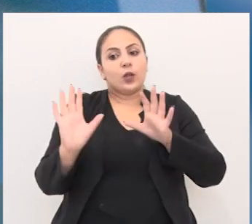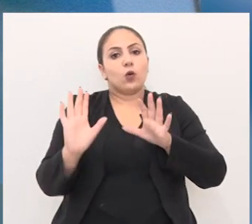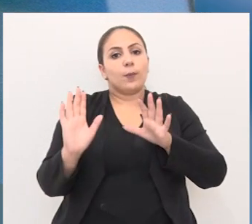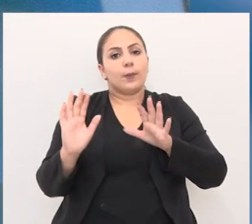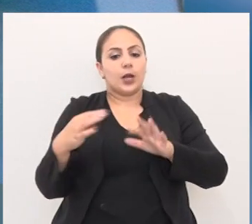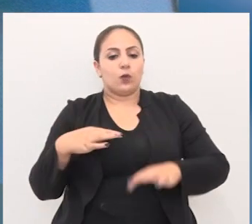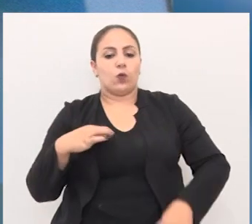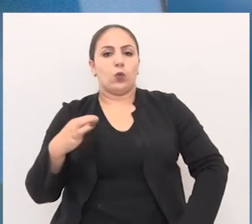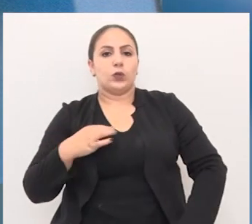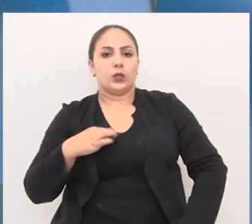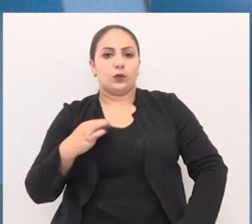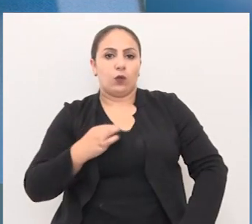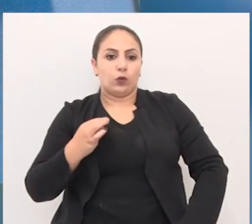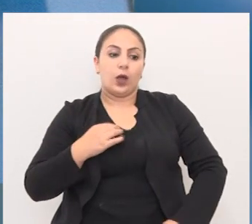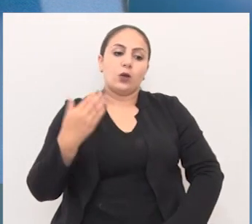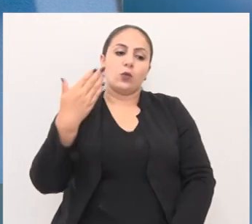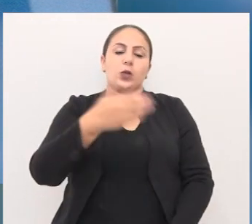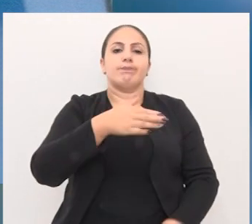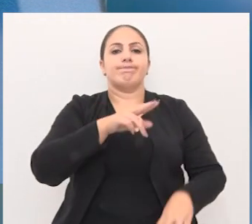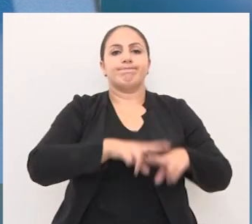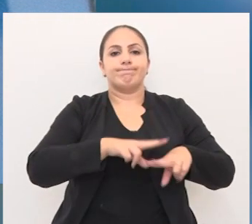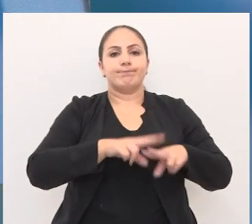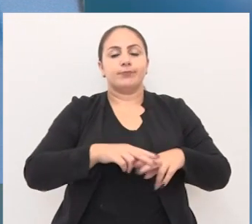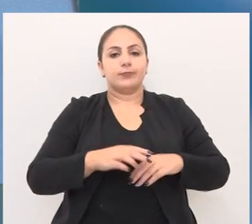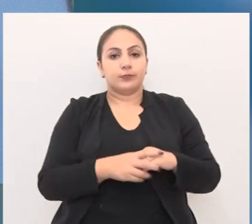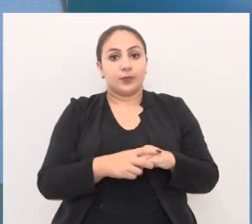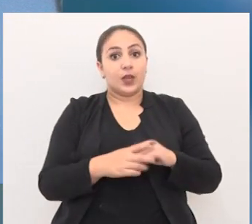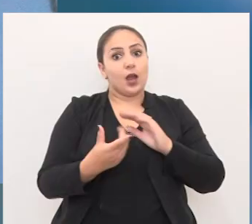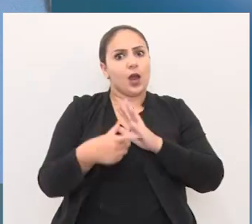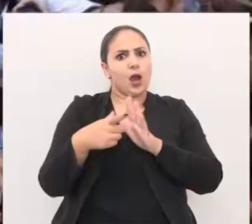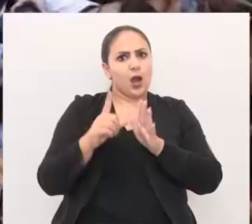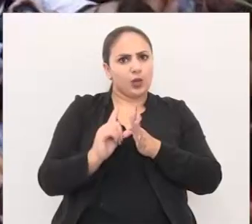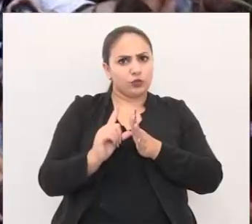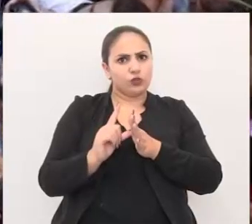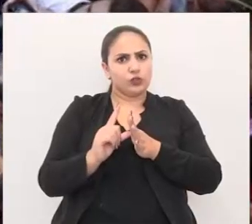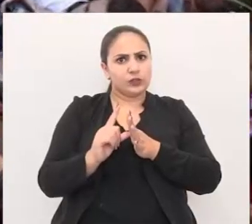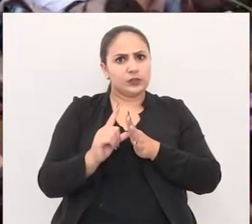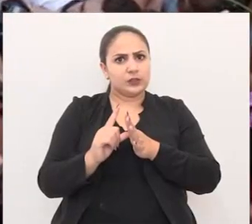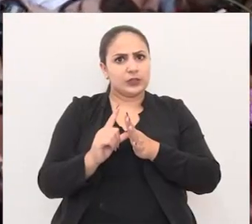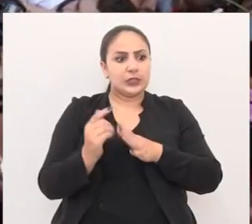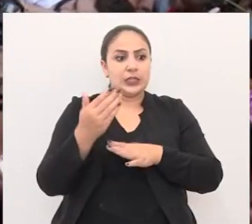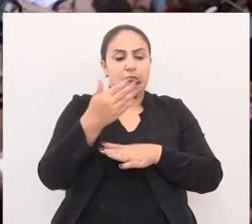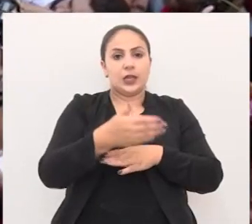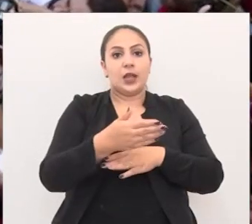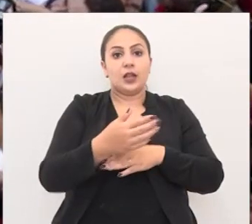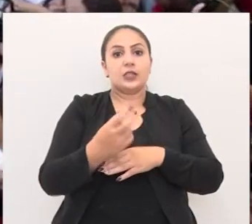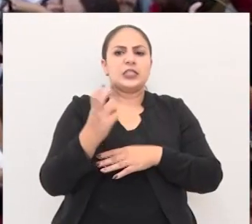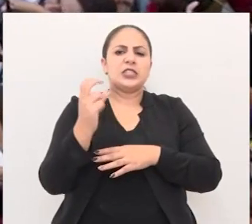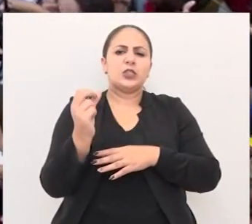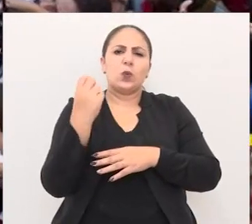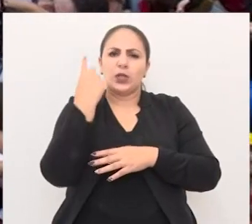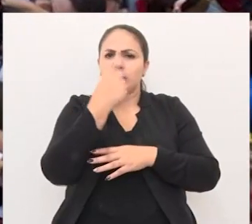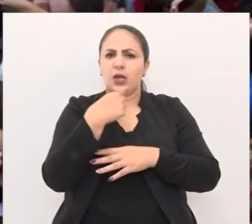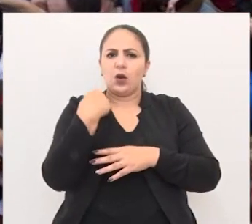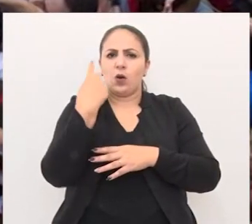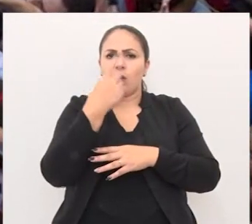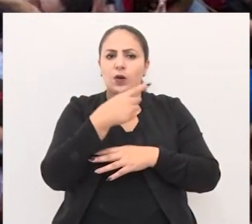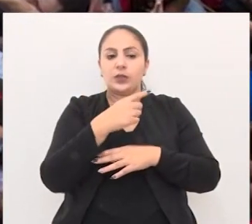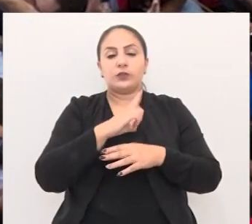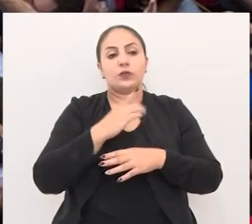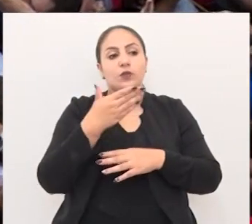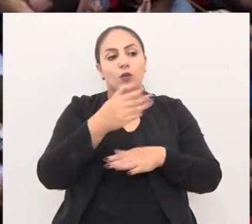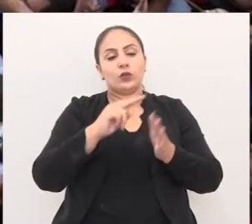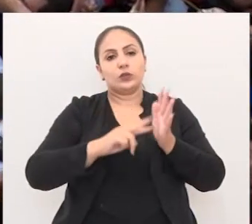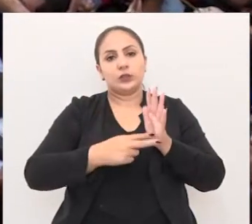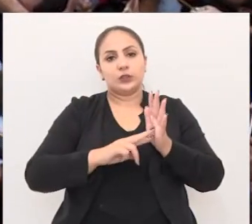antes de se entregar, o líder petista passou cerca de 50 horas no Sindicato dos Metalúrgicos do ABC, em